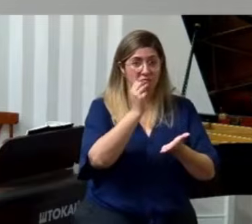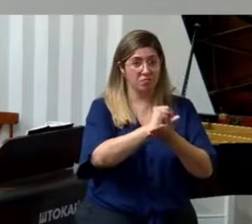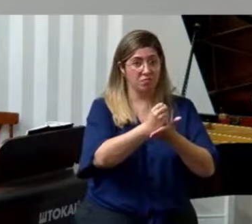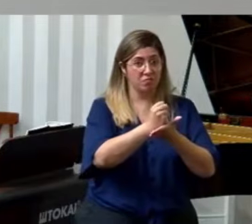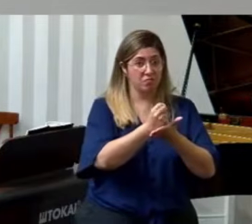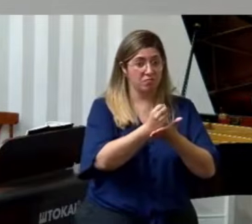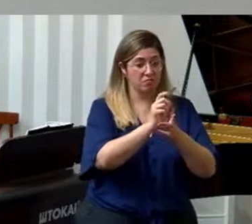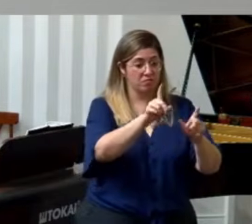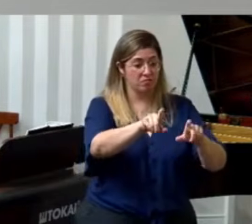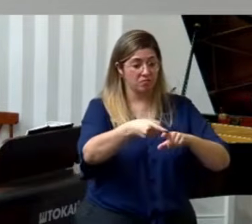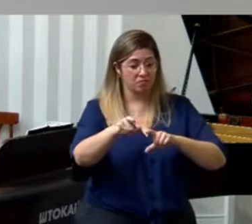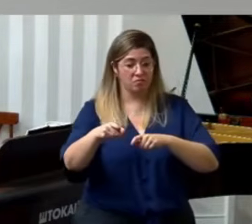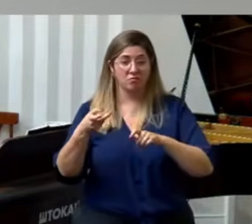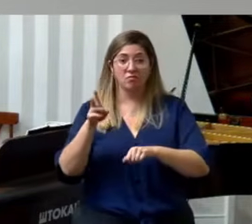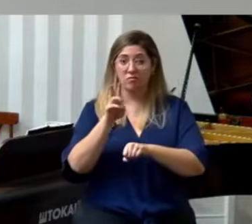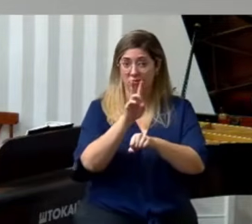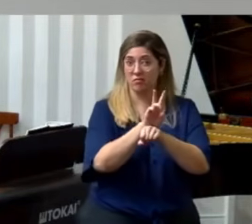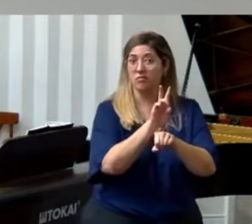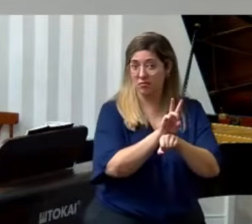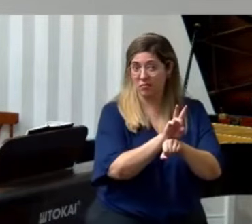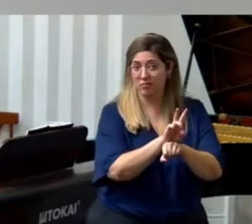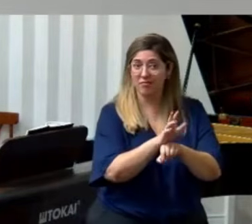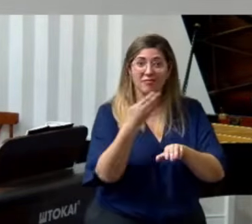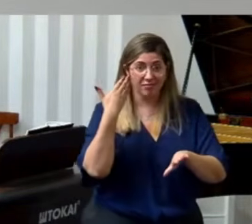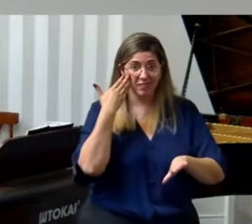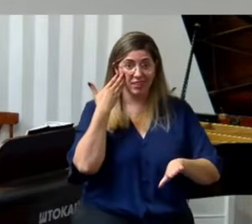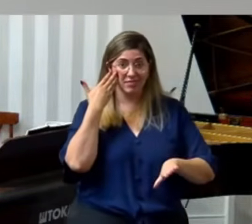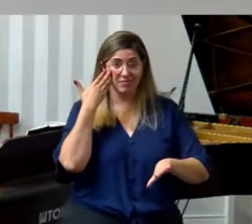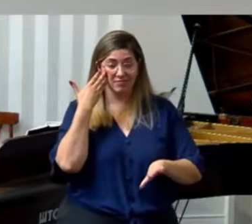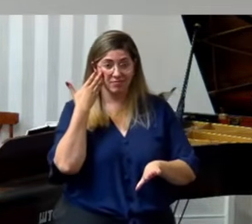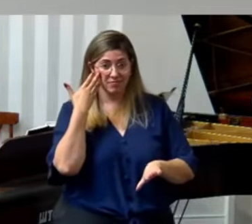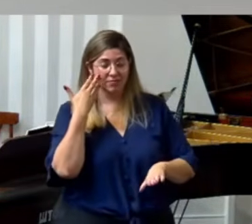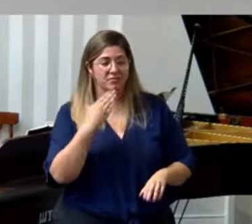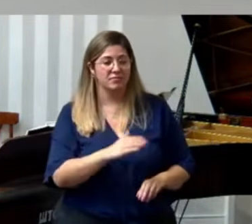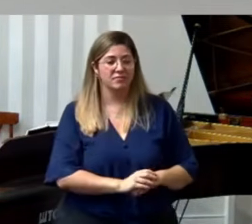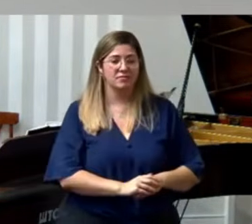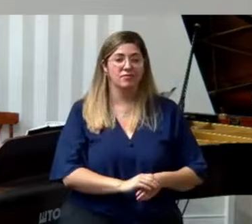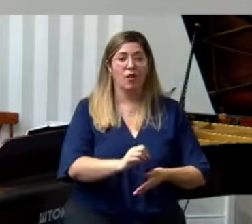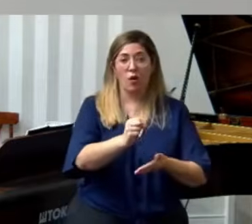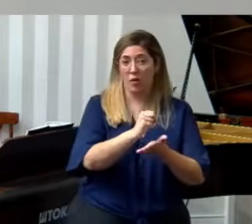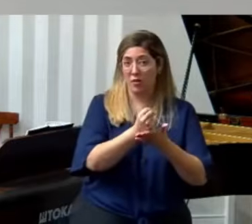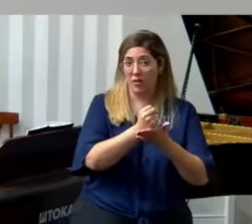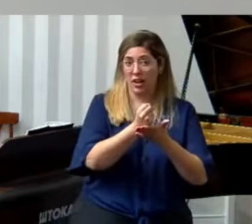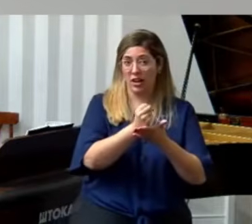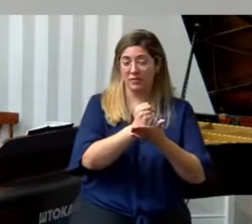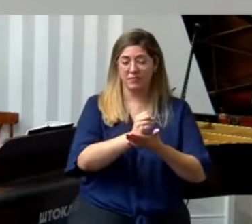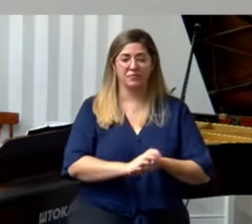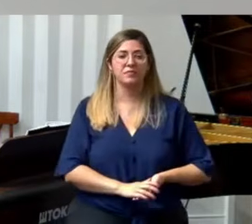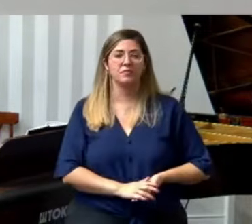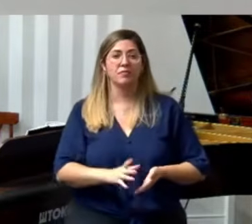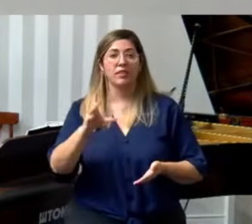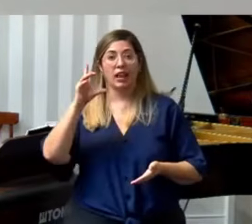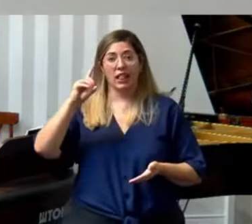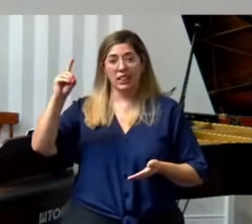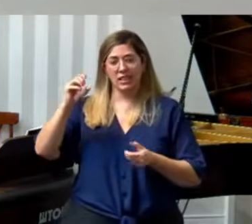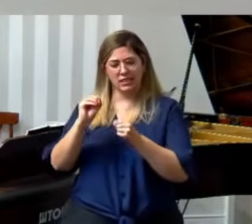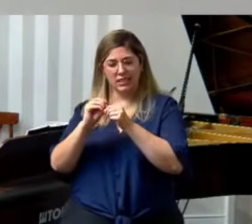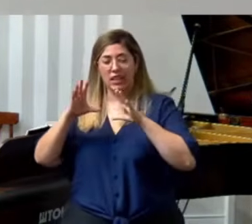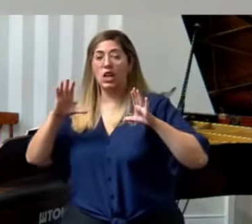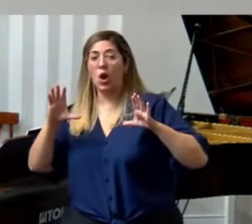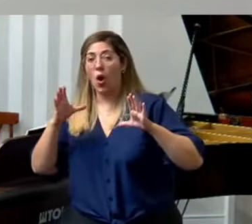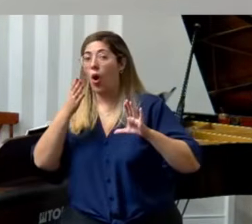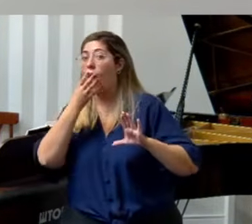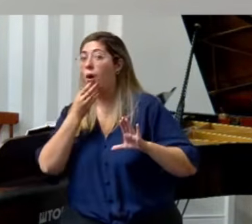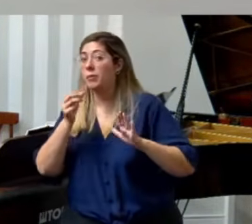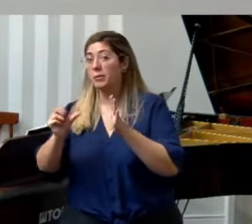para guardar o jardim. Então, Deus criou o homem primeiro, numa